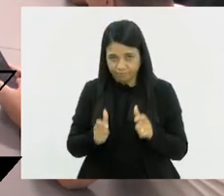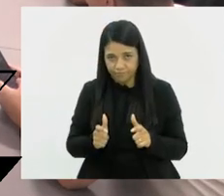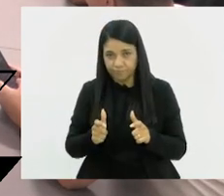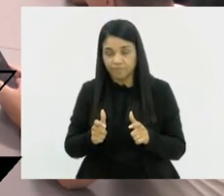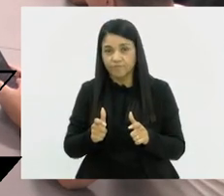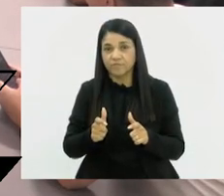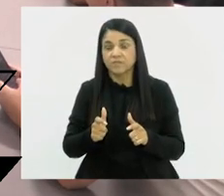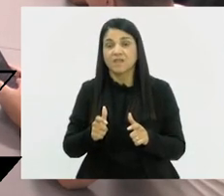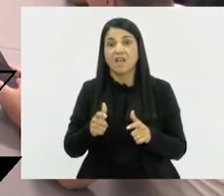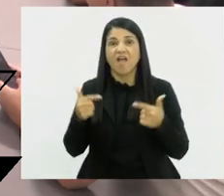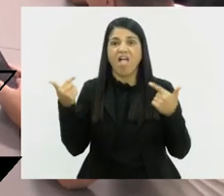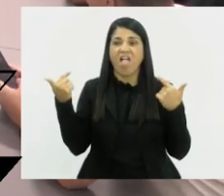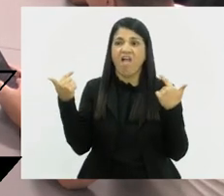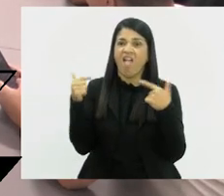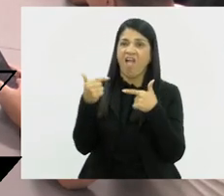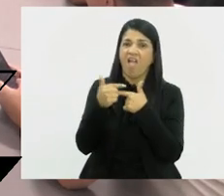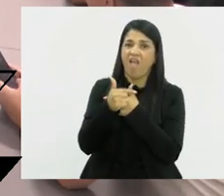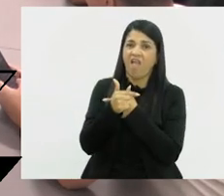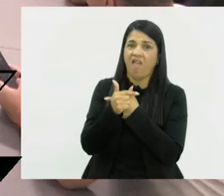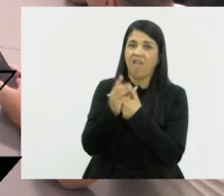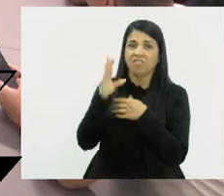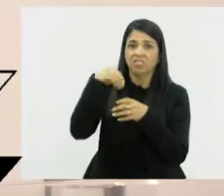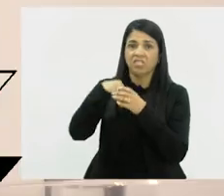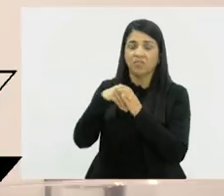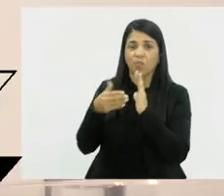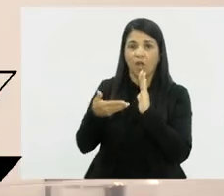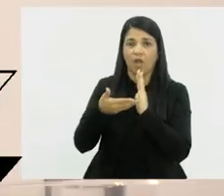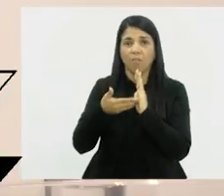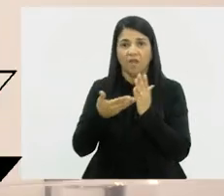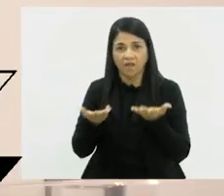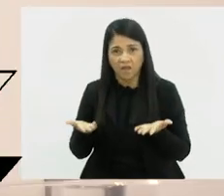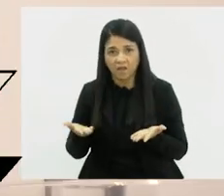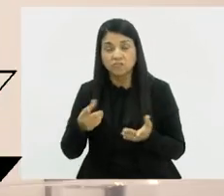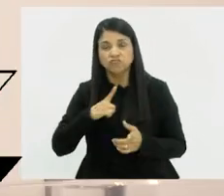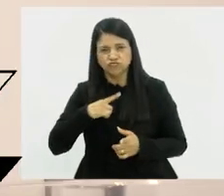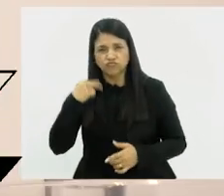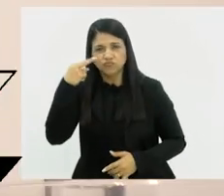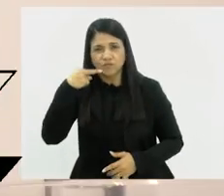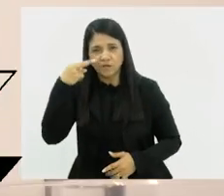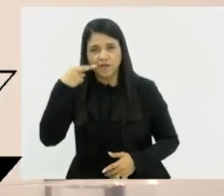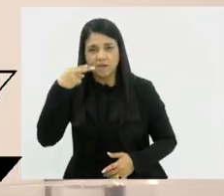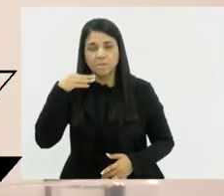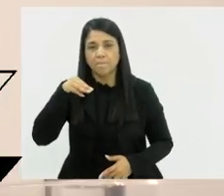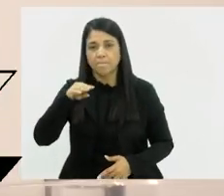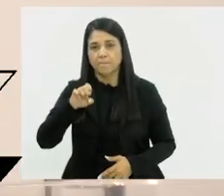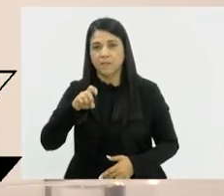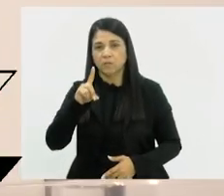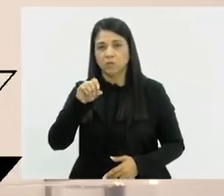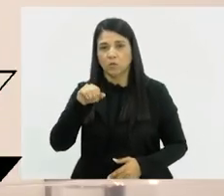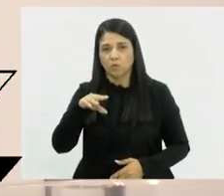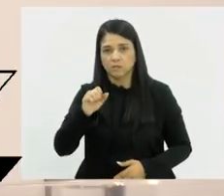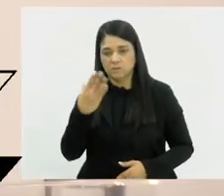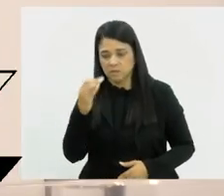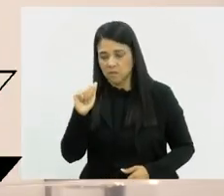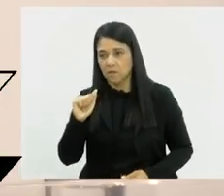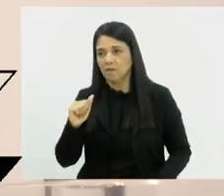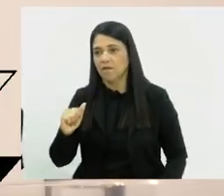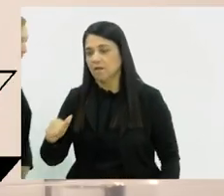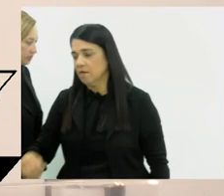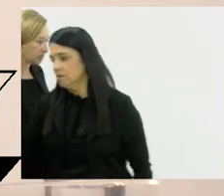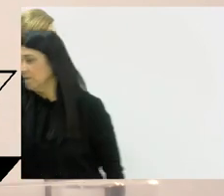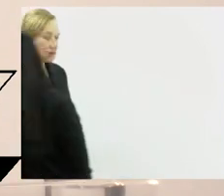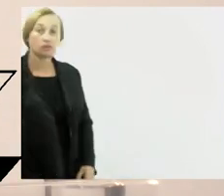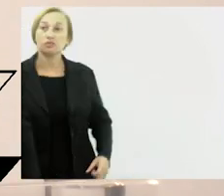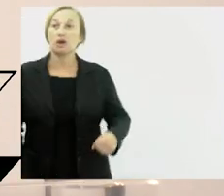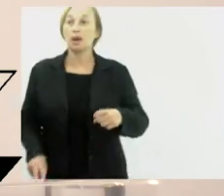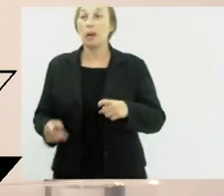de risadaria na Câmara. E, na época, tinha um vereador, doutor Mendonça, que era pediatra, e foi meu